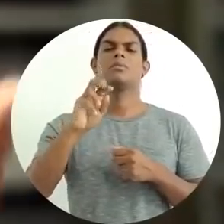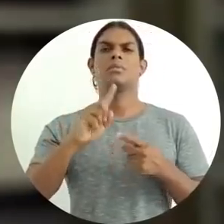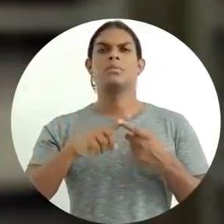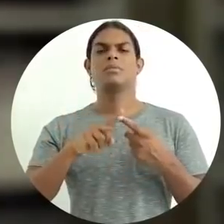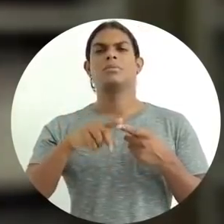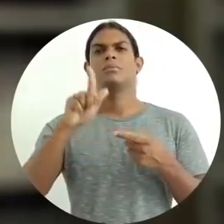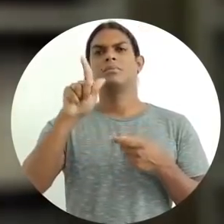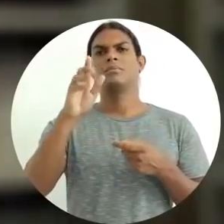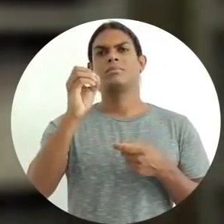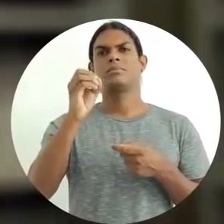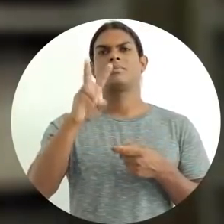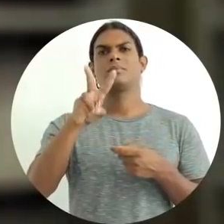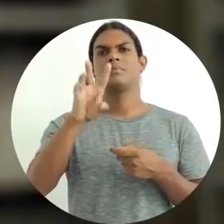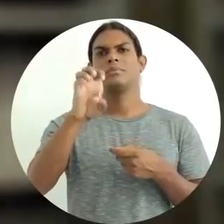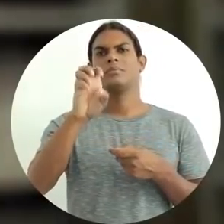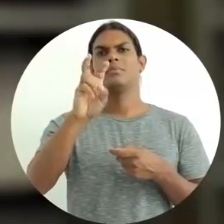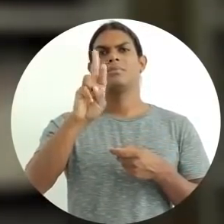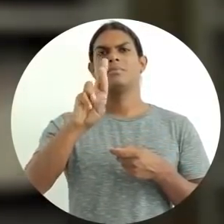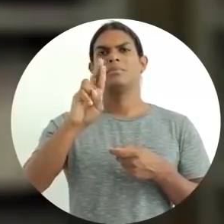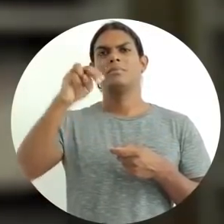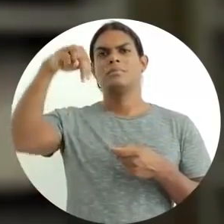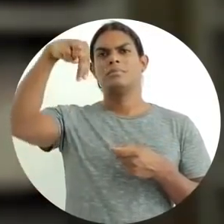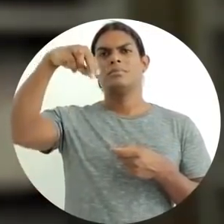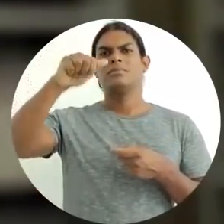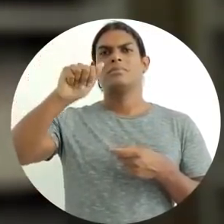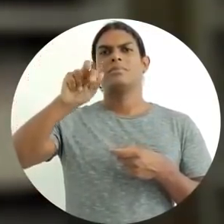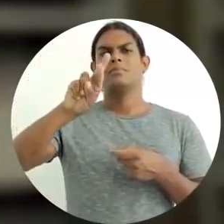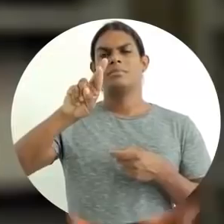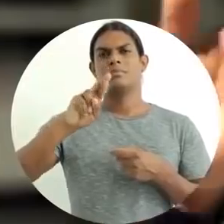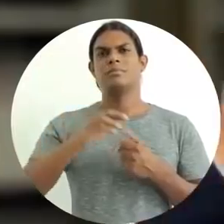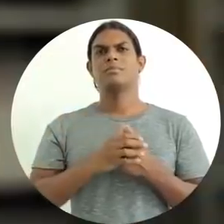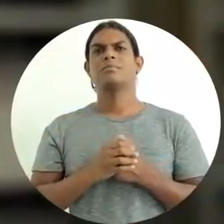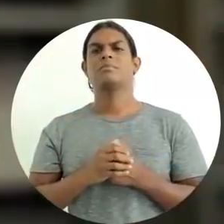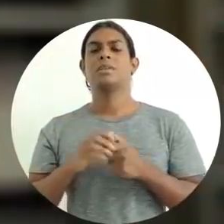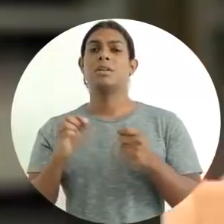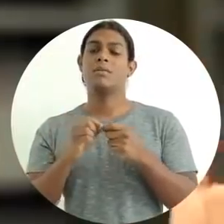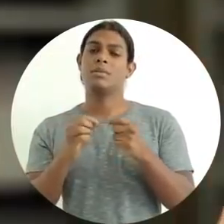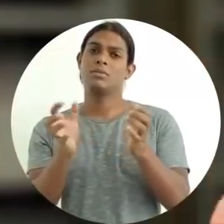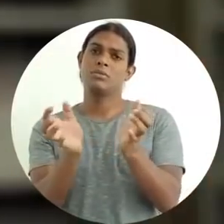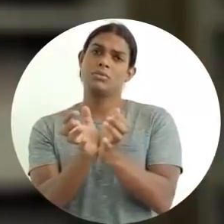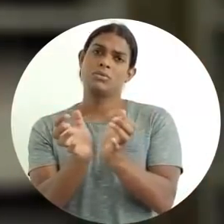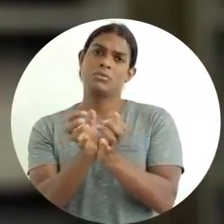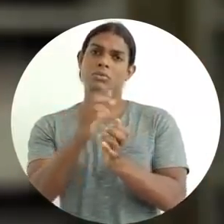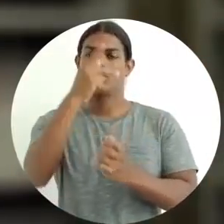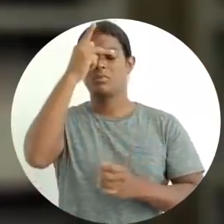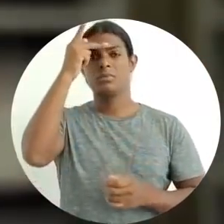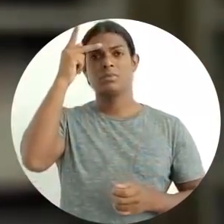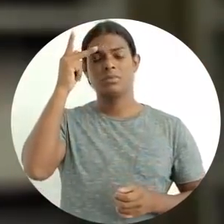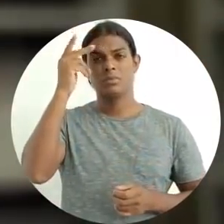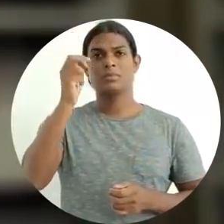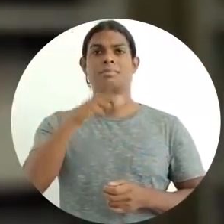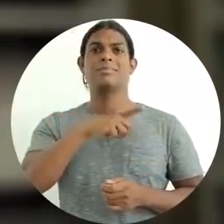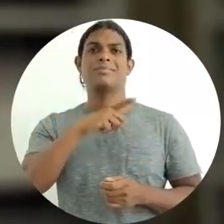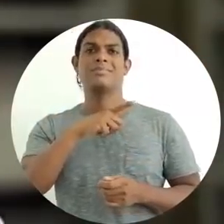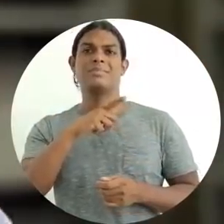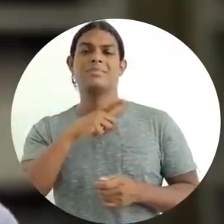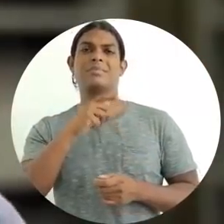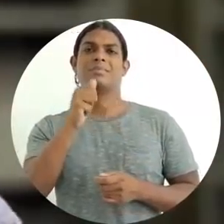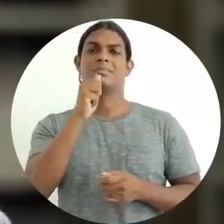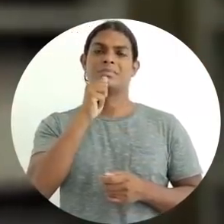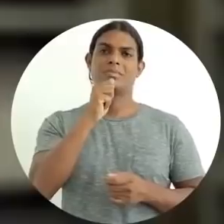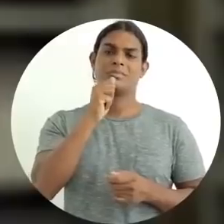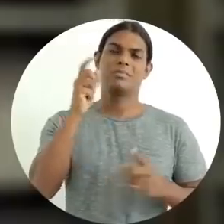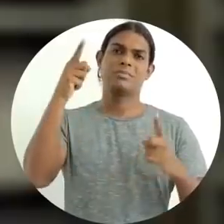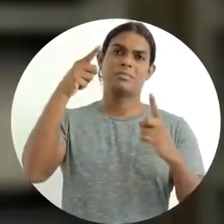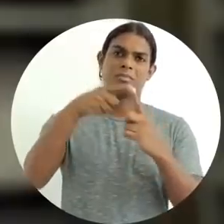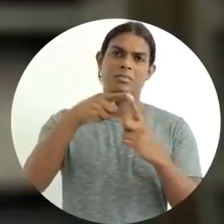é mostrar o caminho. Liderança é fazer com que grupo de pessoas todos tenham um